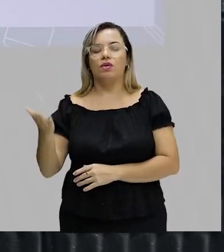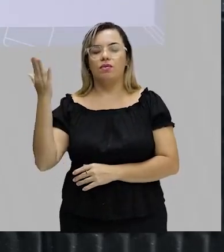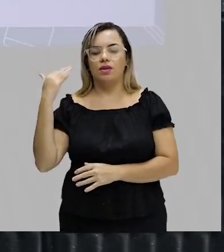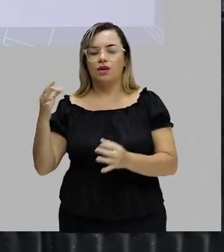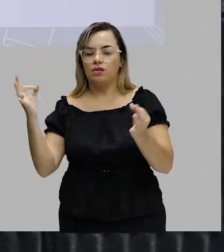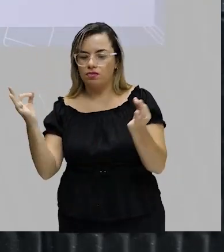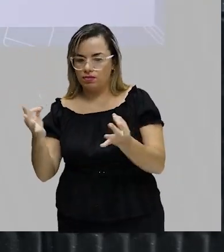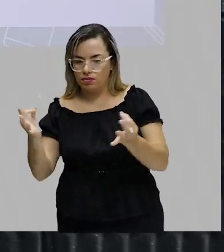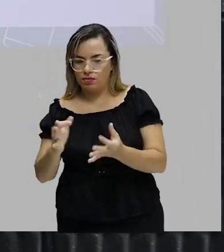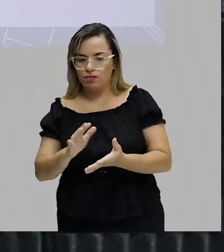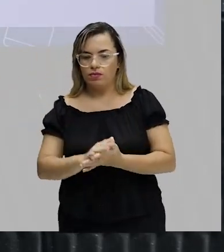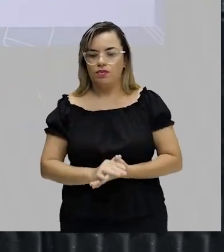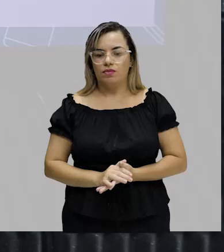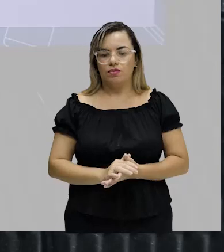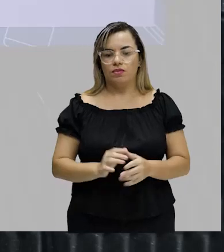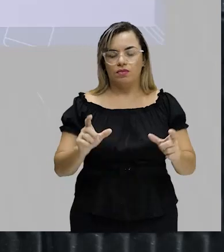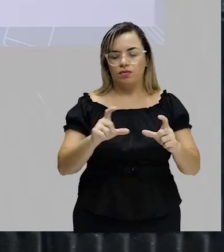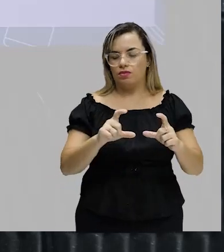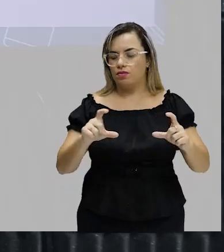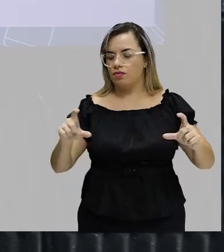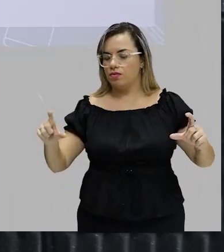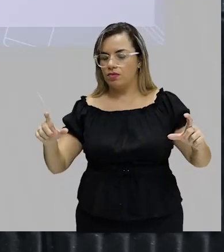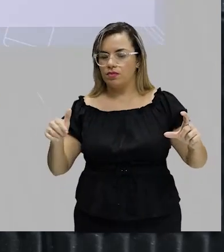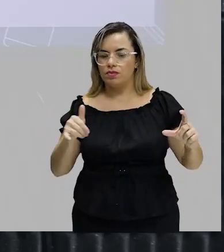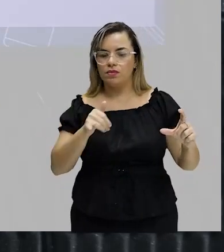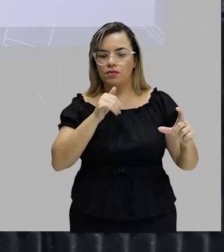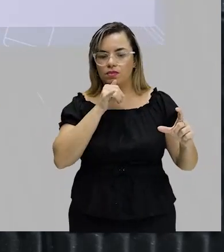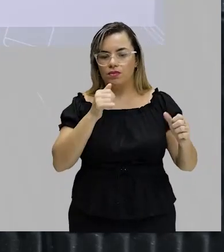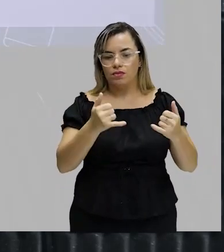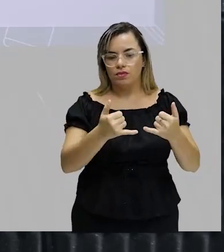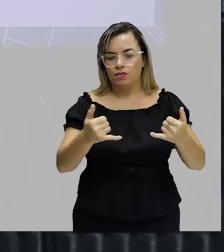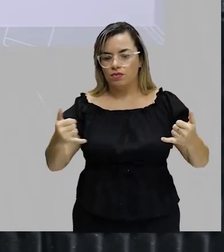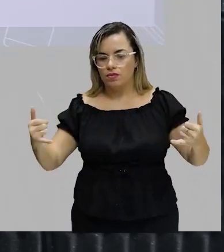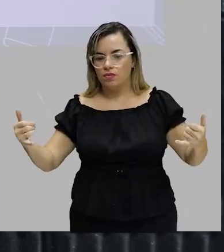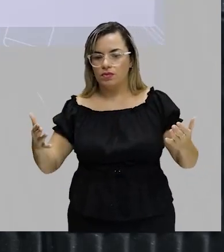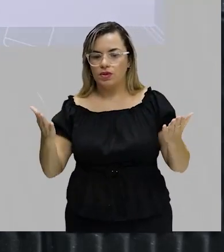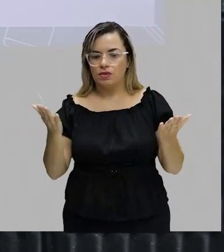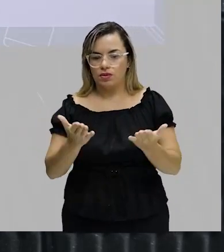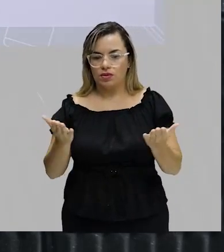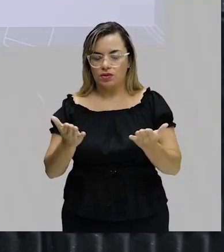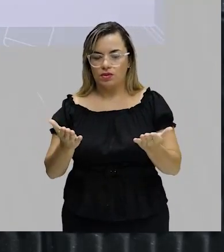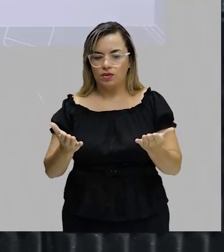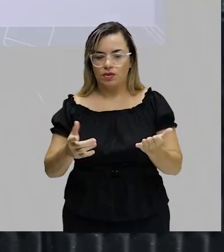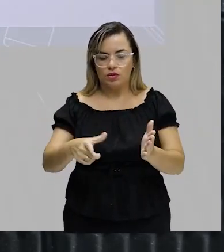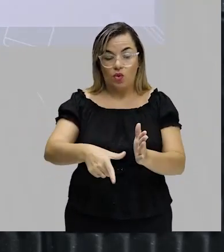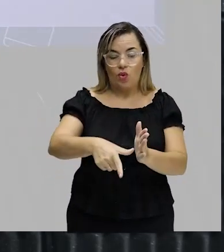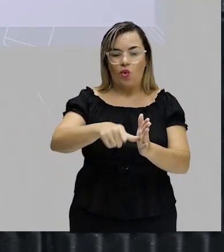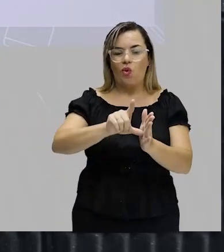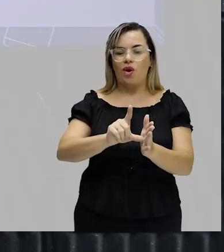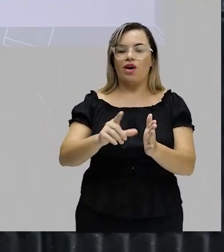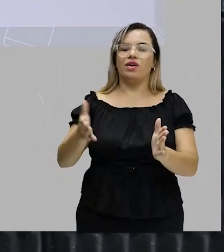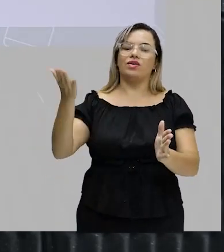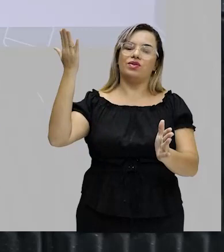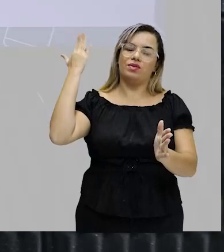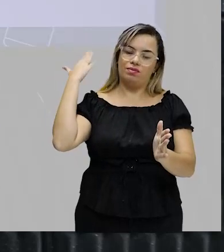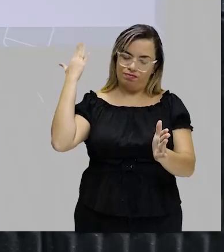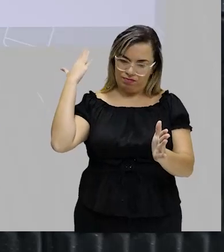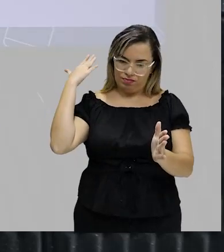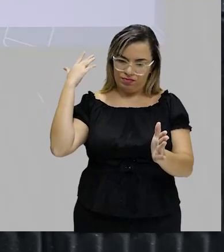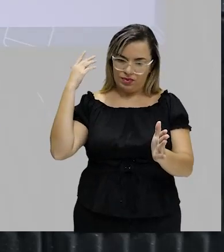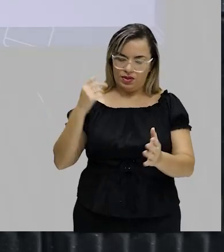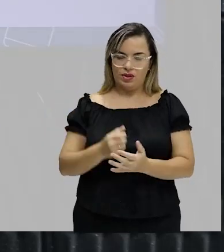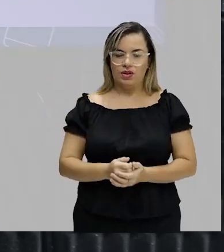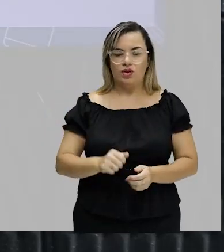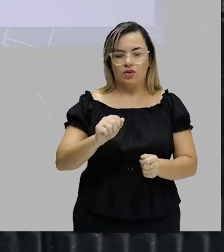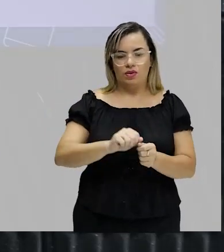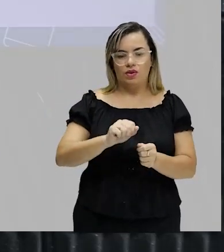então, mostrando um esqueminha para vocês, nós temos o presente, que é o momento atual, e aí nós temos duas ações. A ação 2 é a ação